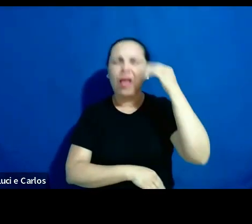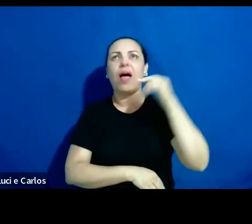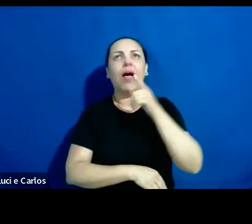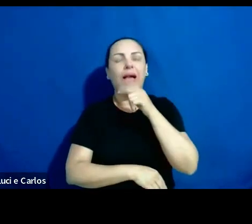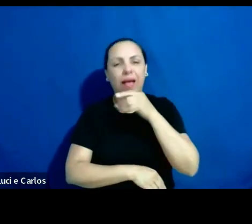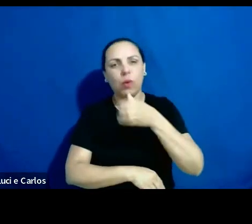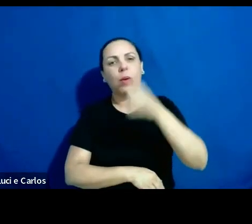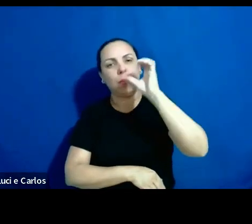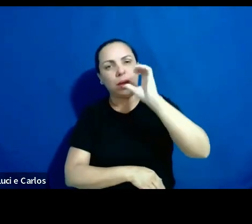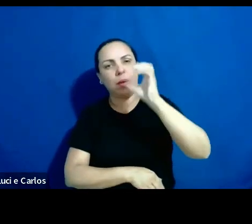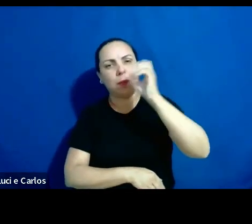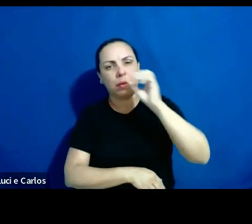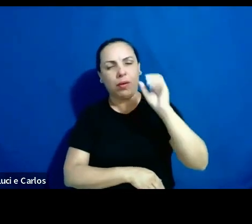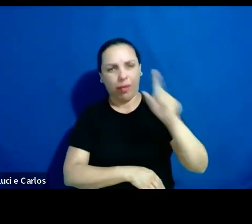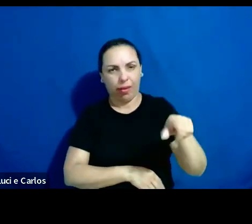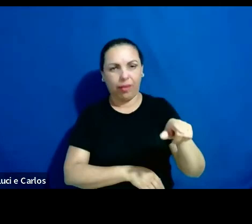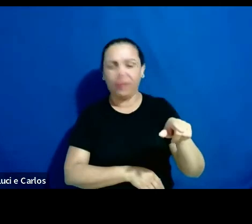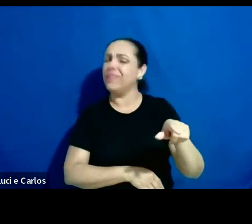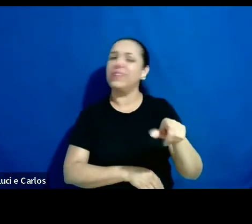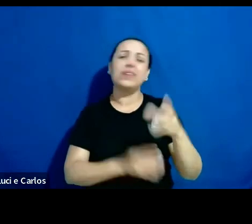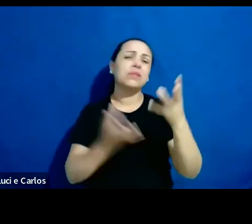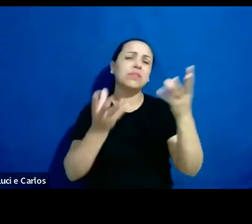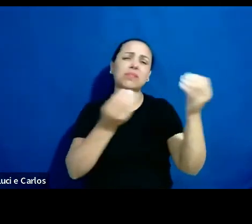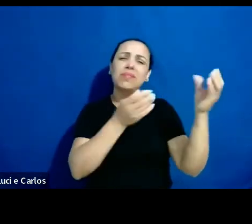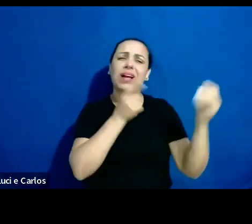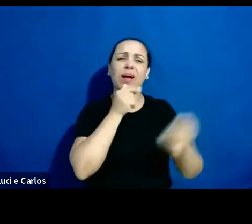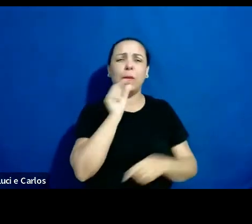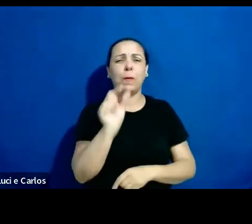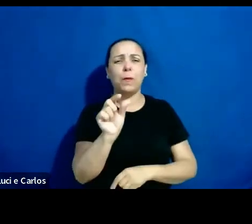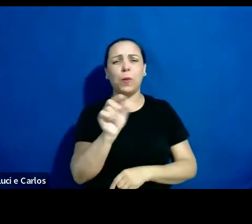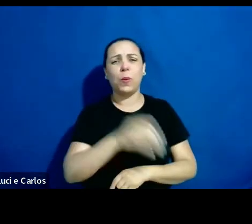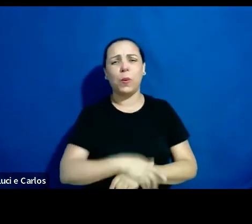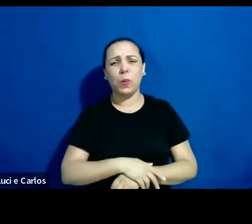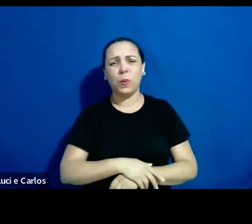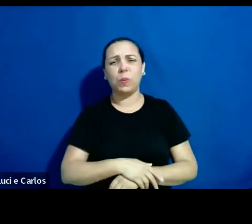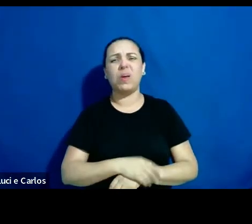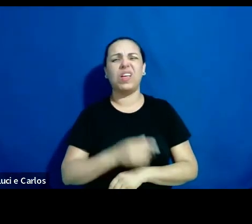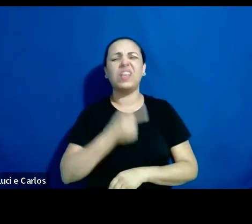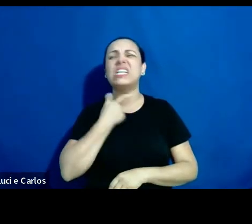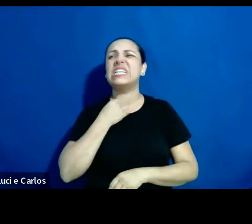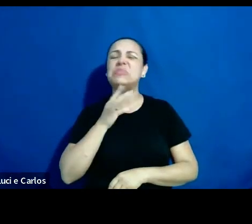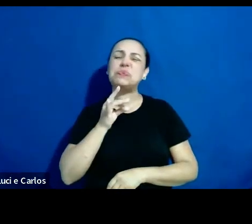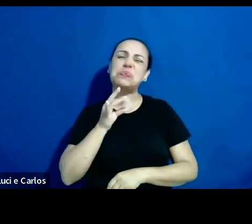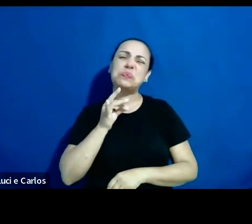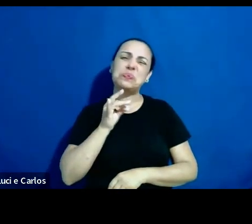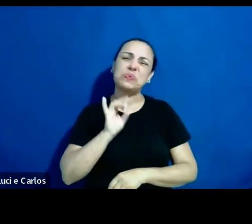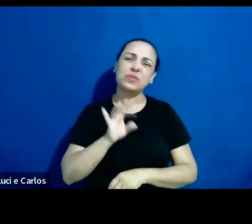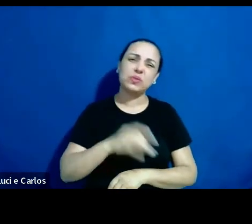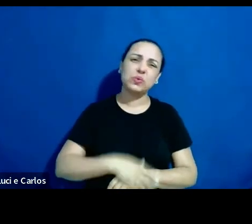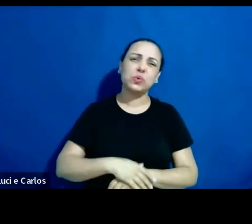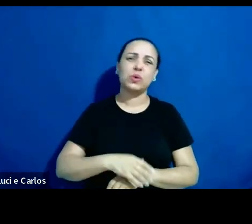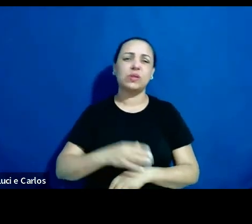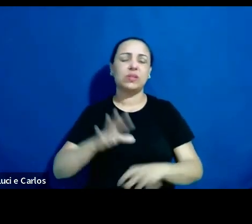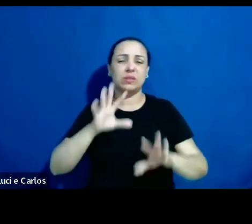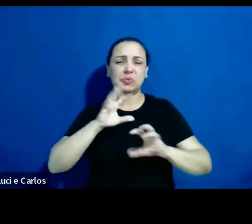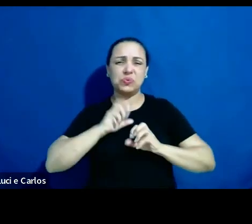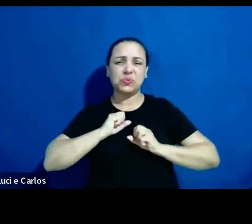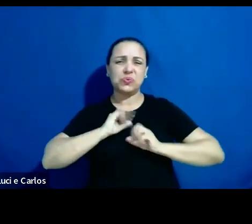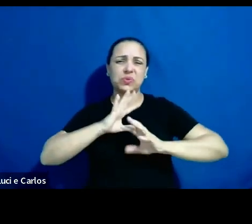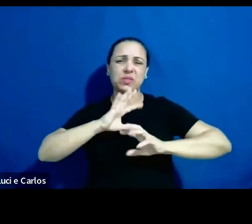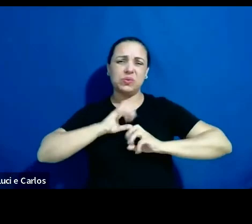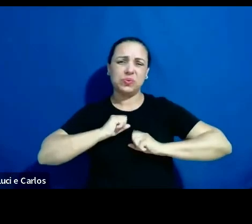Não. Porque muitos não tomam água. Não bebe água. Não mantém o seu nível